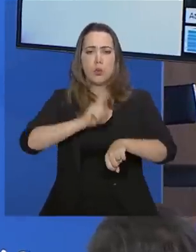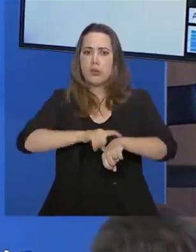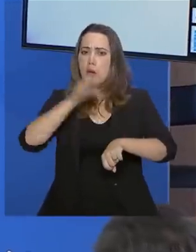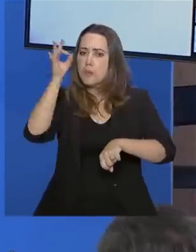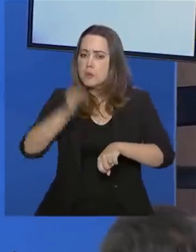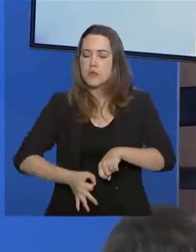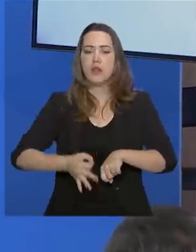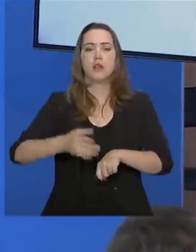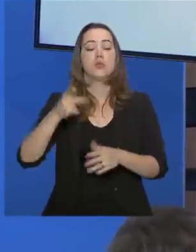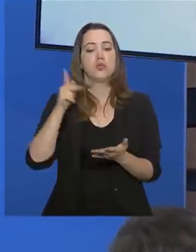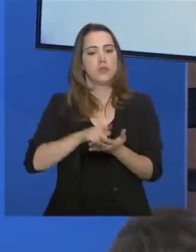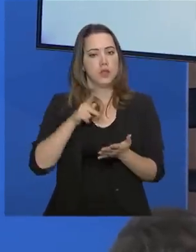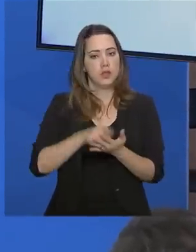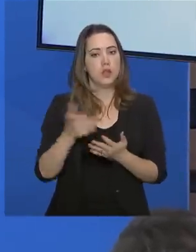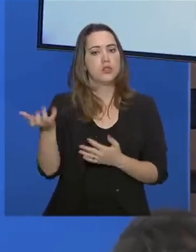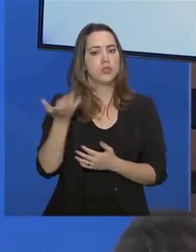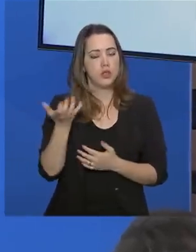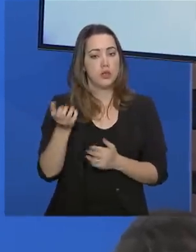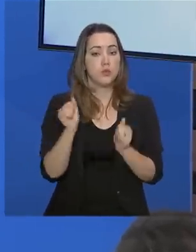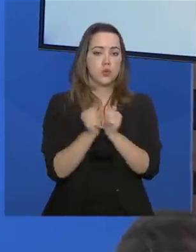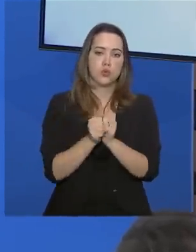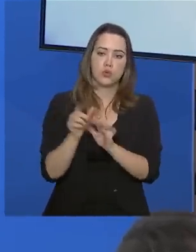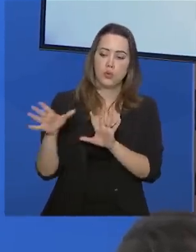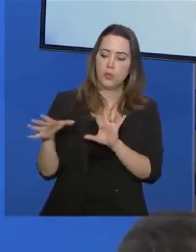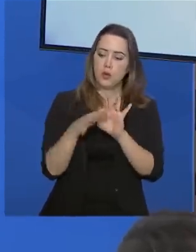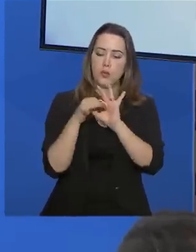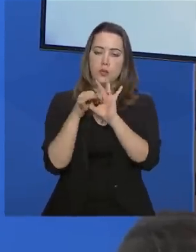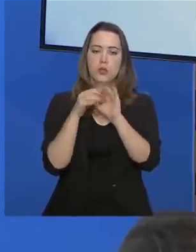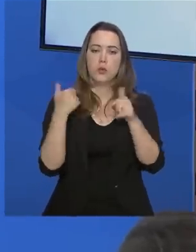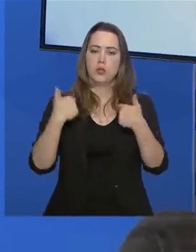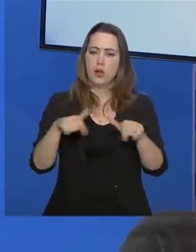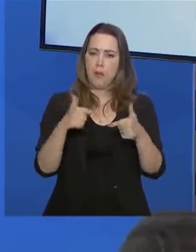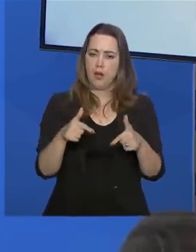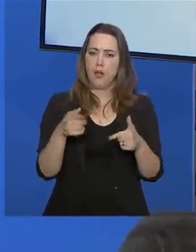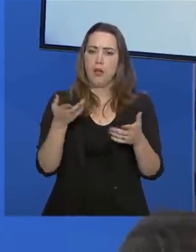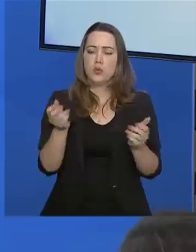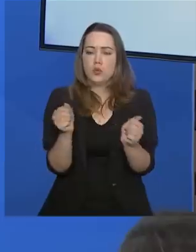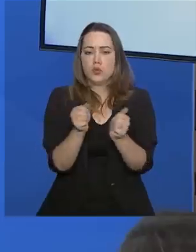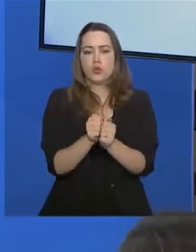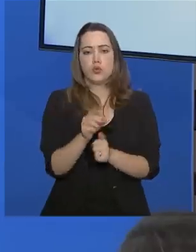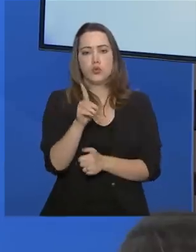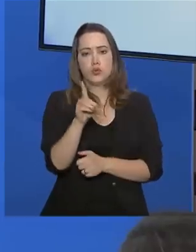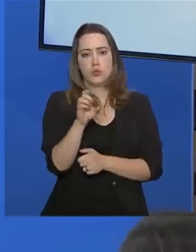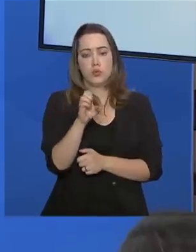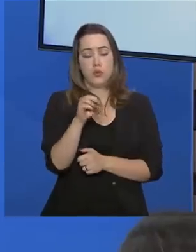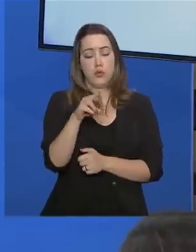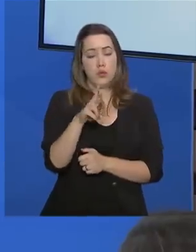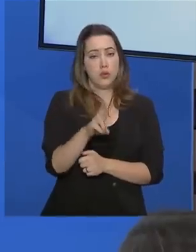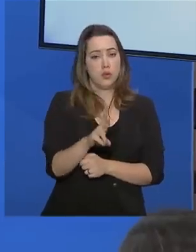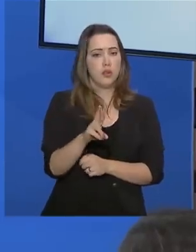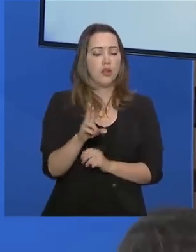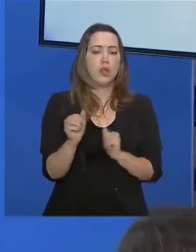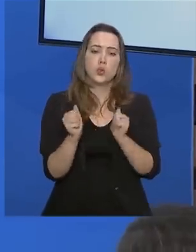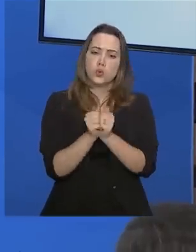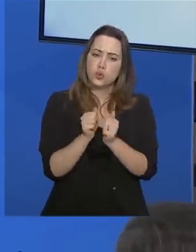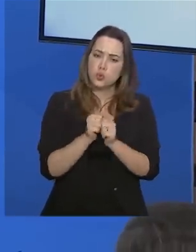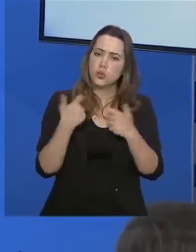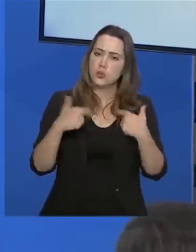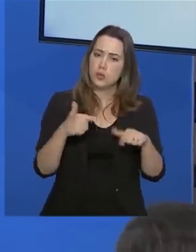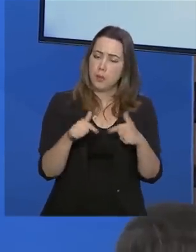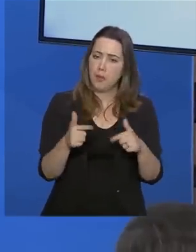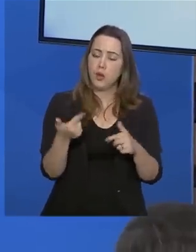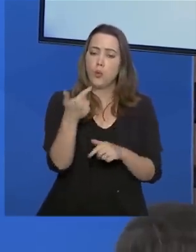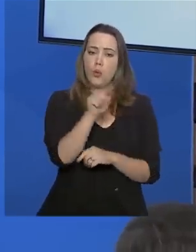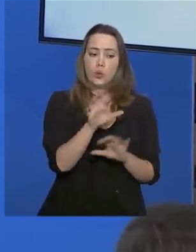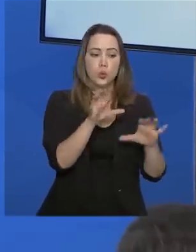de verdade que nós queremos fazer para se somar ao trabalho que se faz no de terra se somar ajudar o trabalho que se faz no prodes